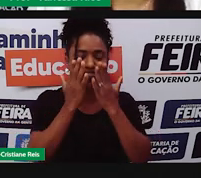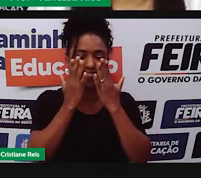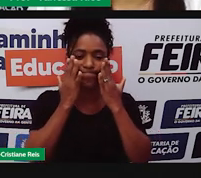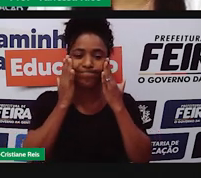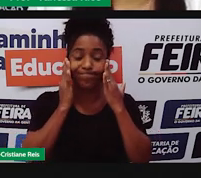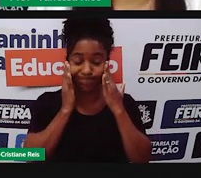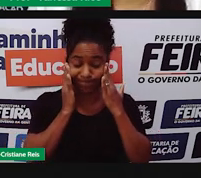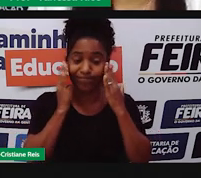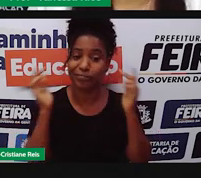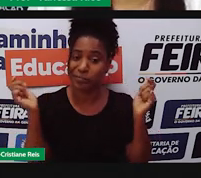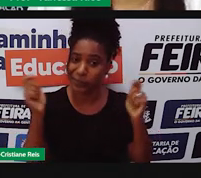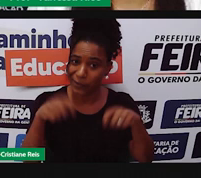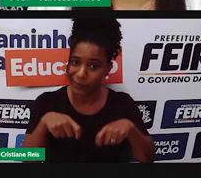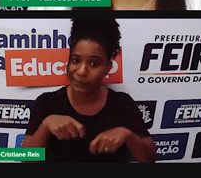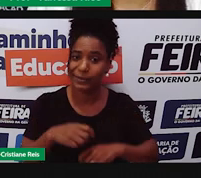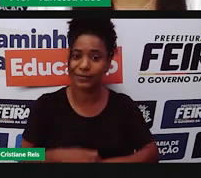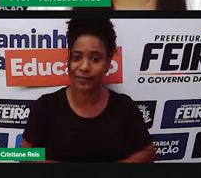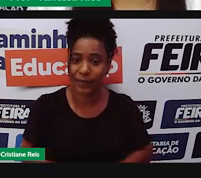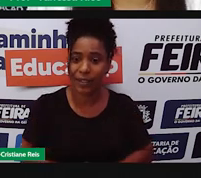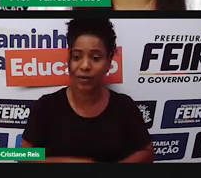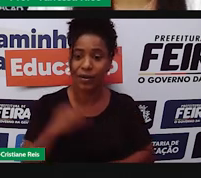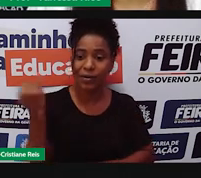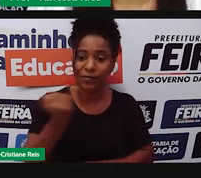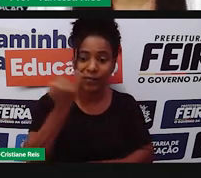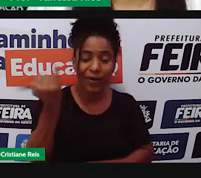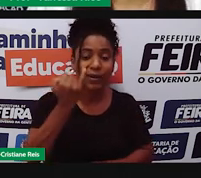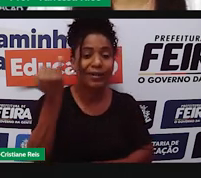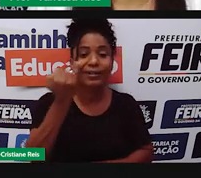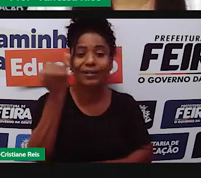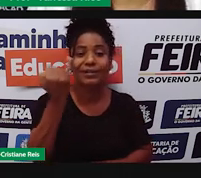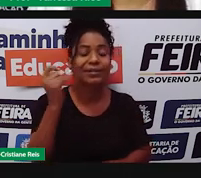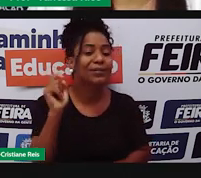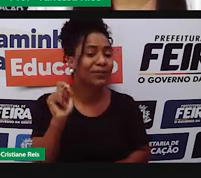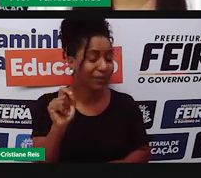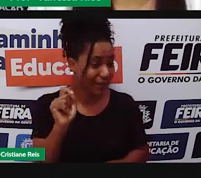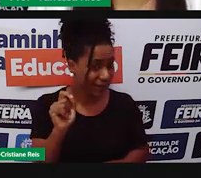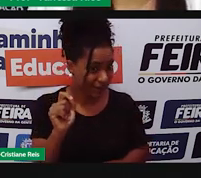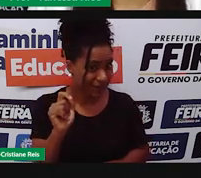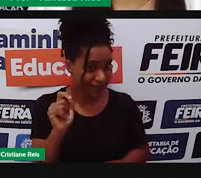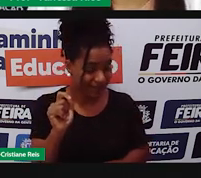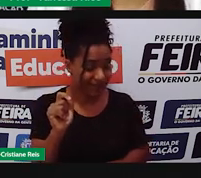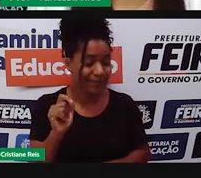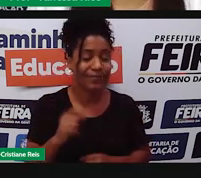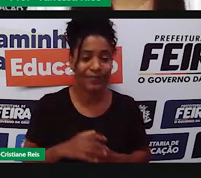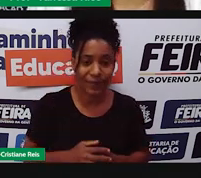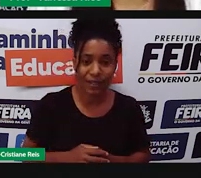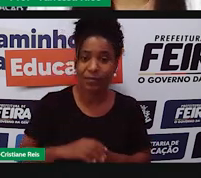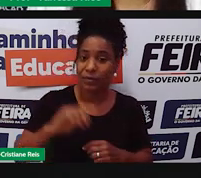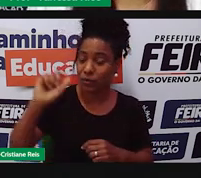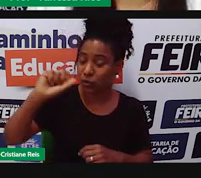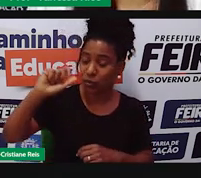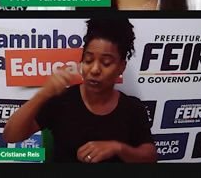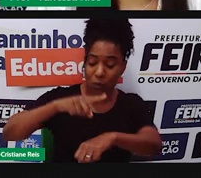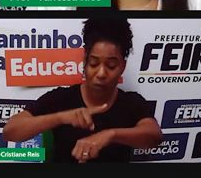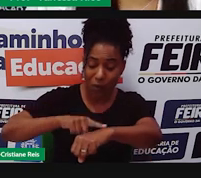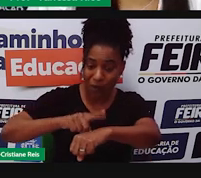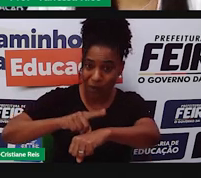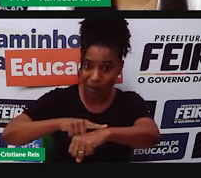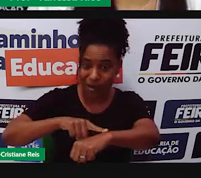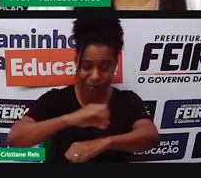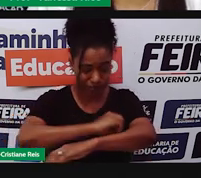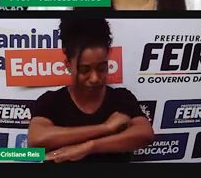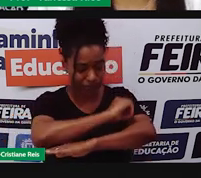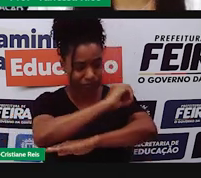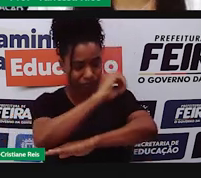Assim, não é? É muito importante a gente evitar a exposição ao sol após as 10 horas da manhã